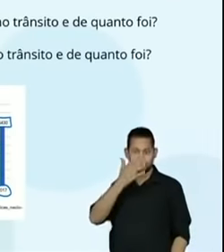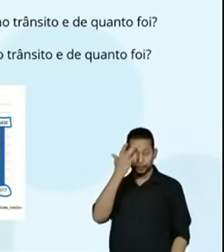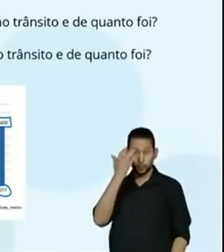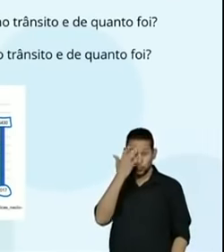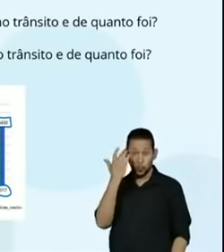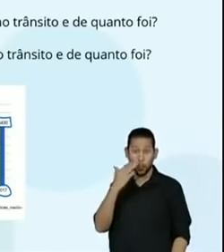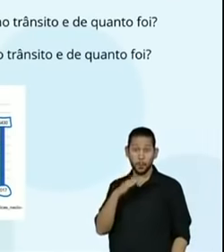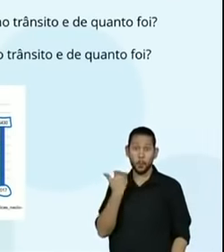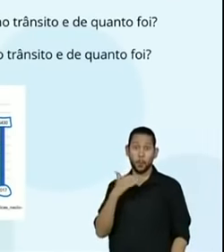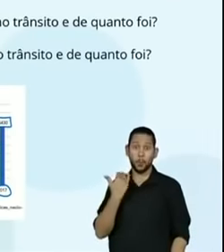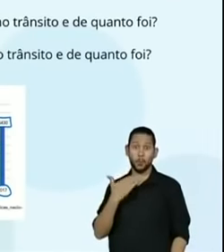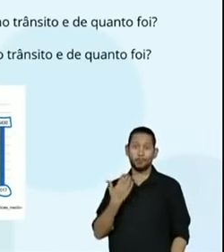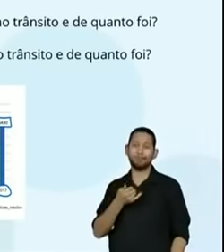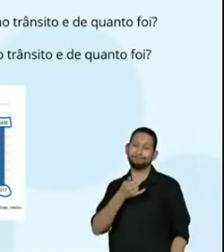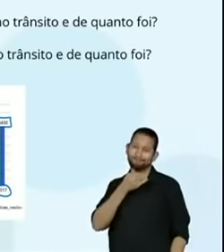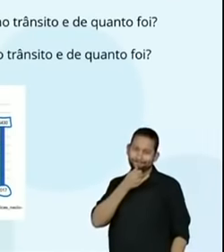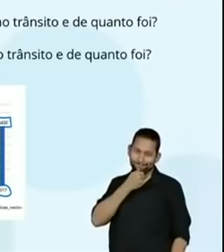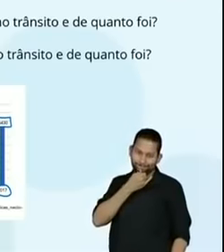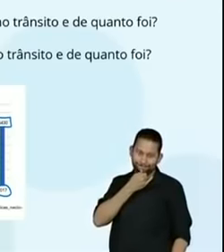36.430.